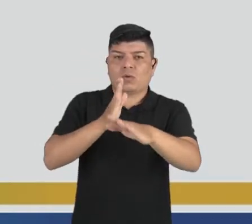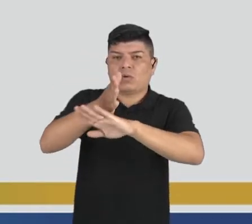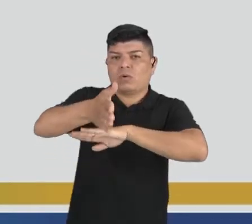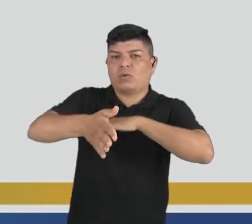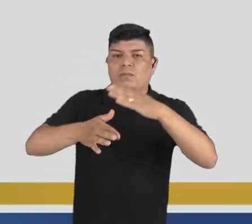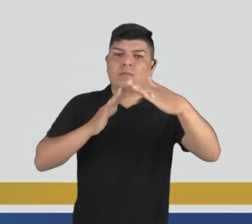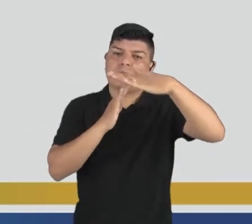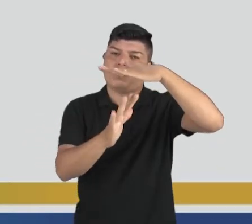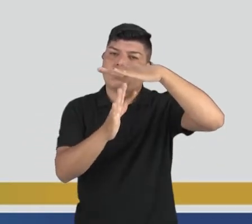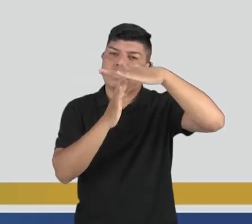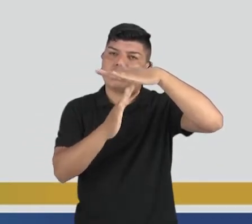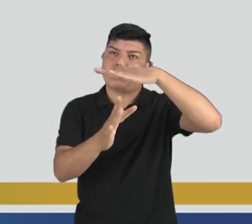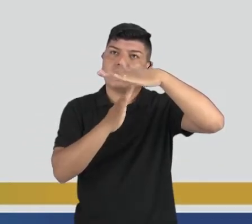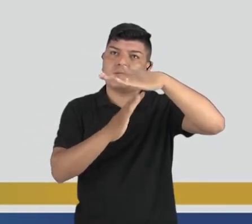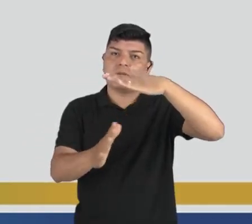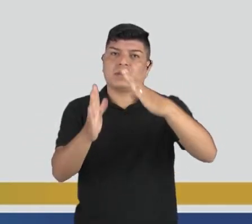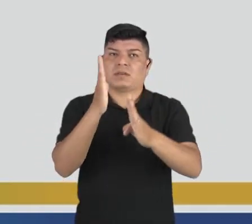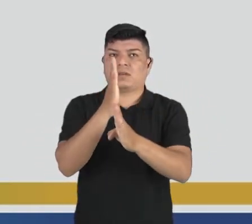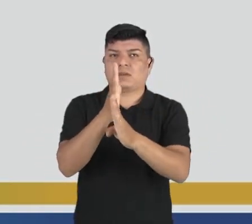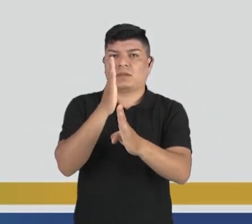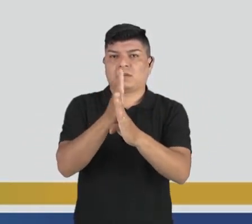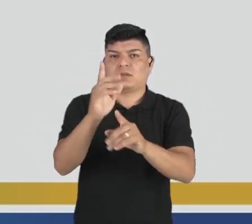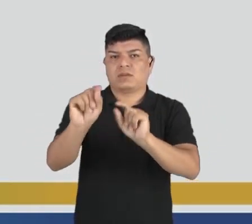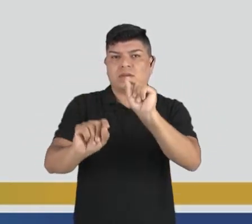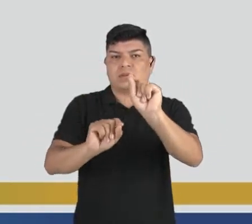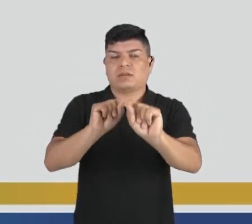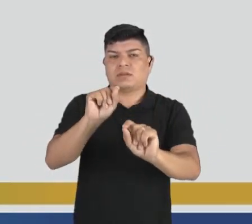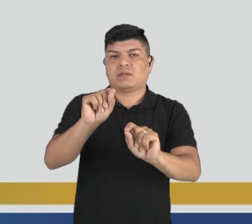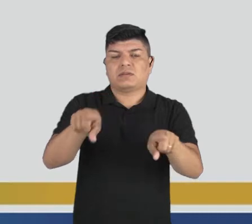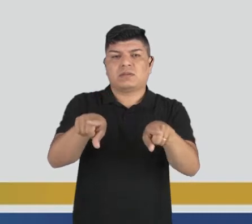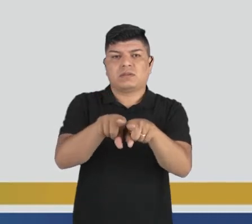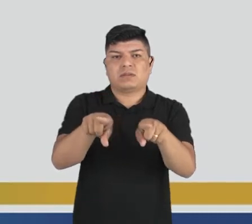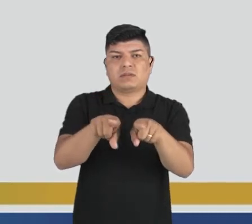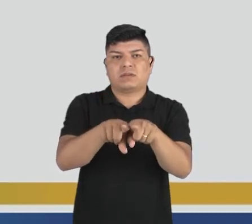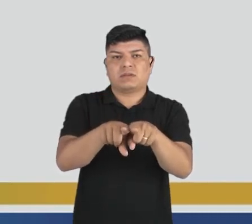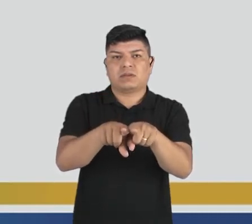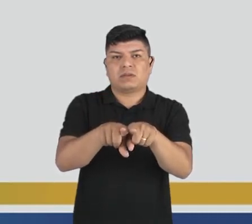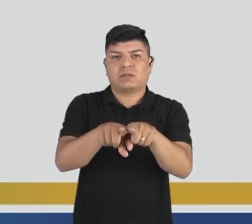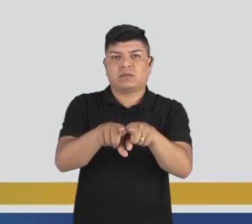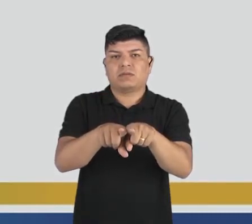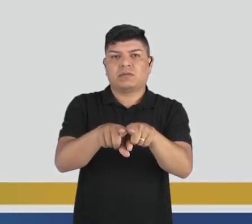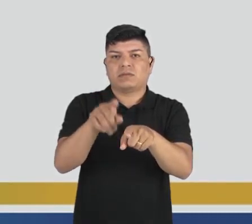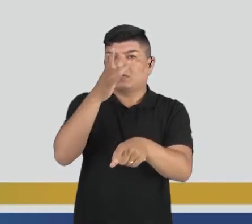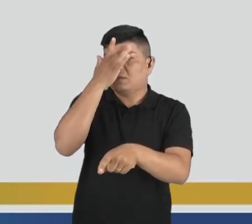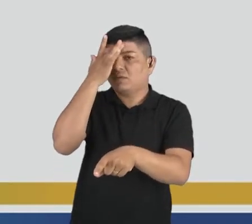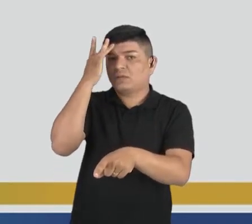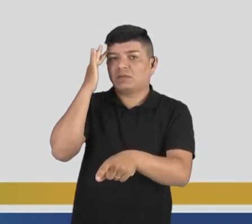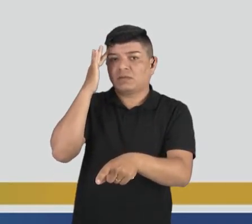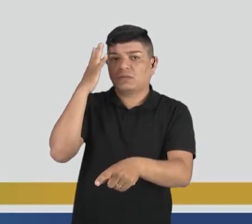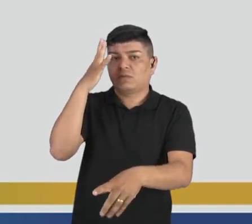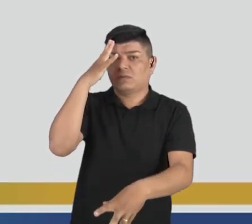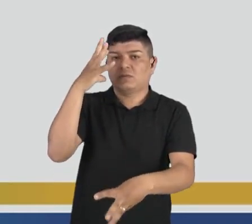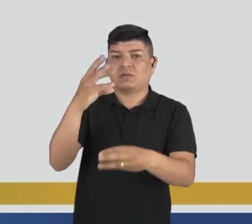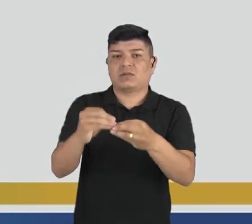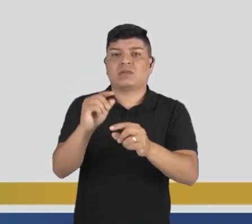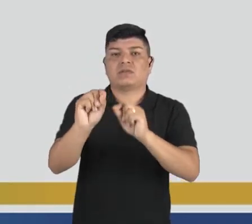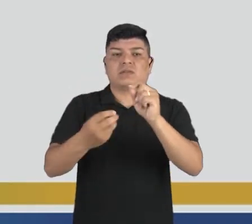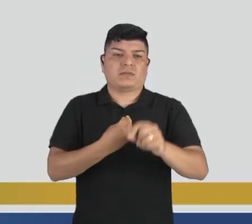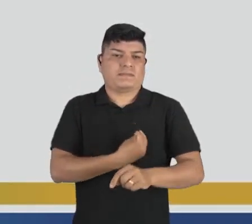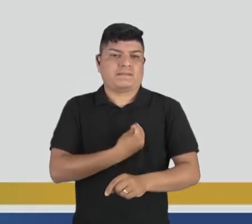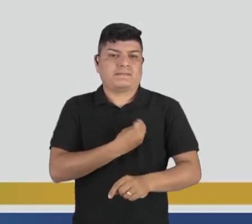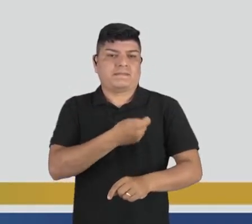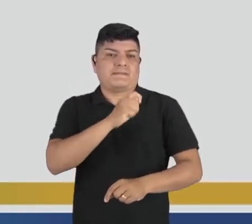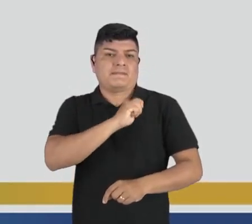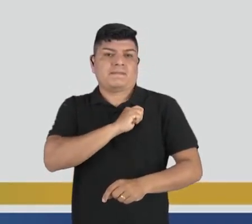fronteiras aí, né? Pela expansão, assim, questão de nativos, nós vemos que o espanhol, ele está